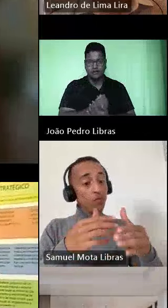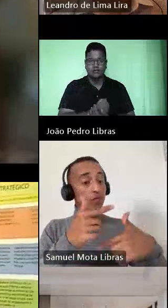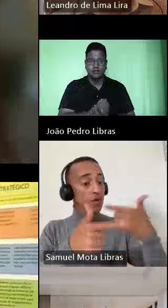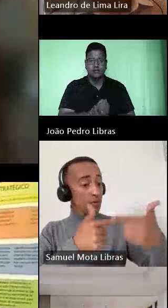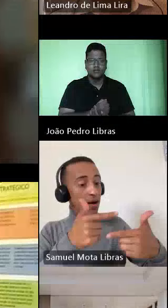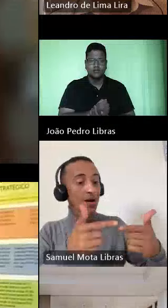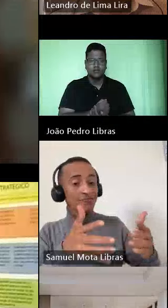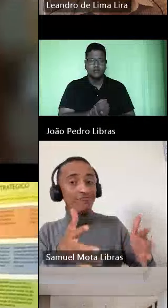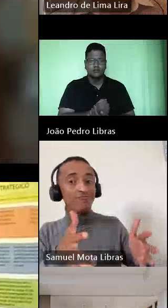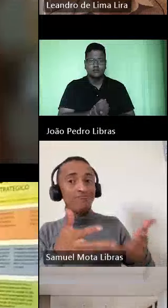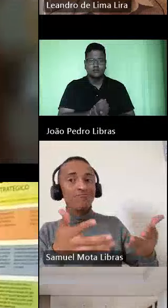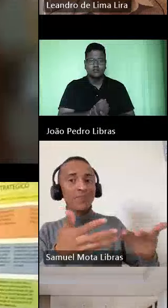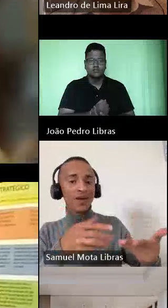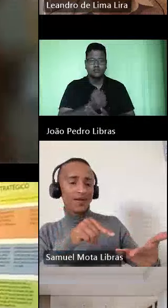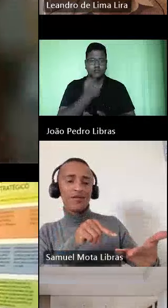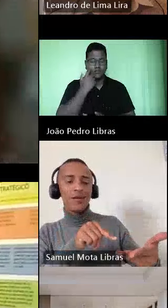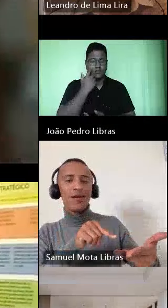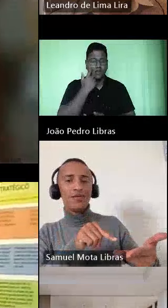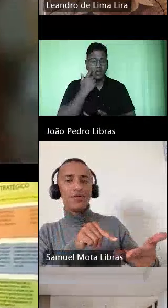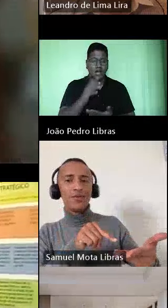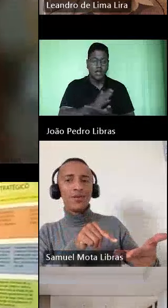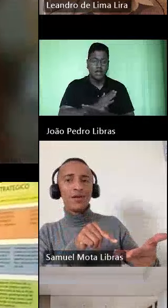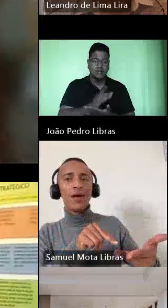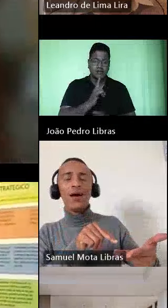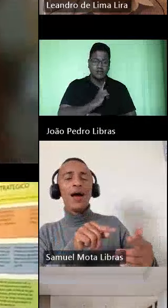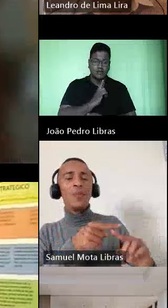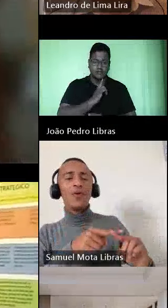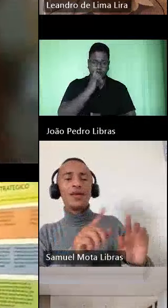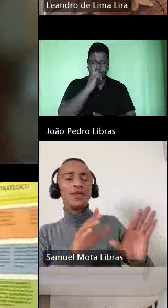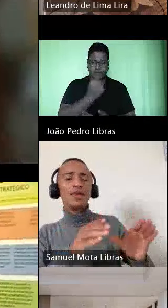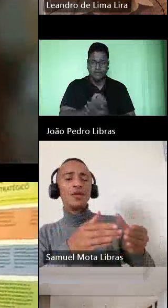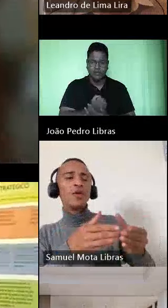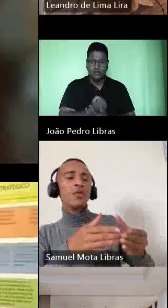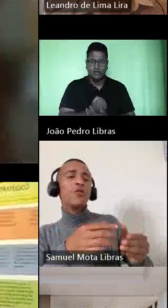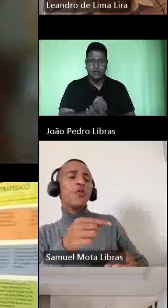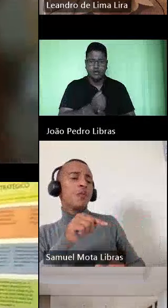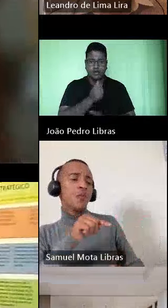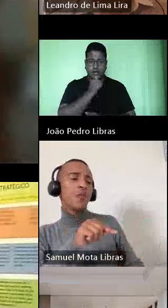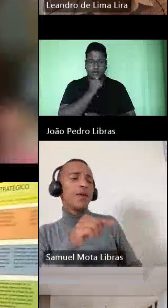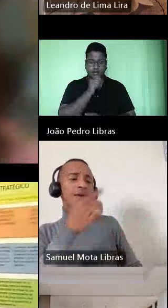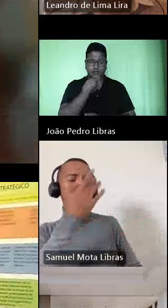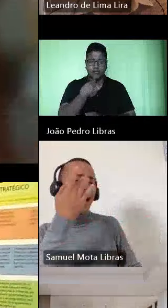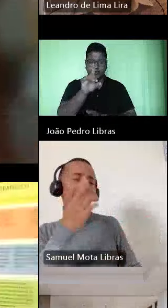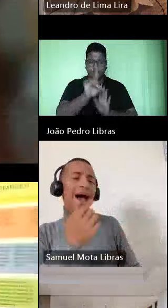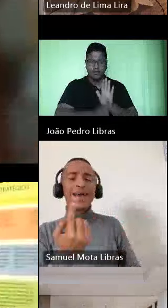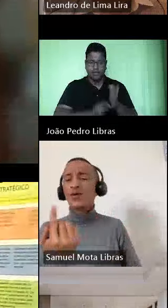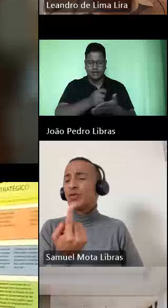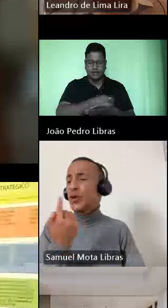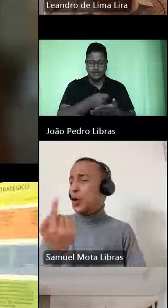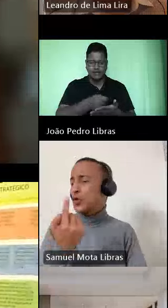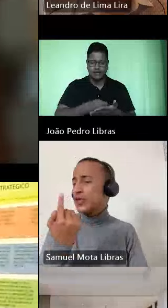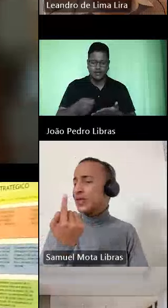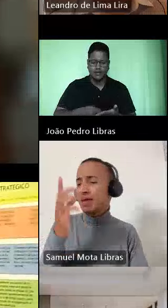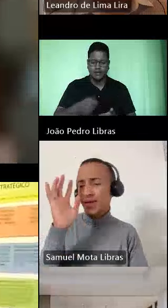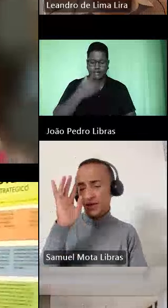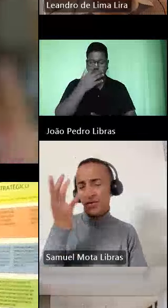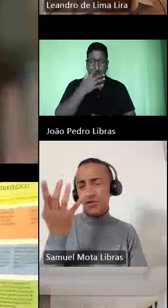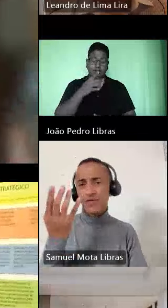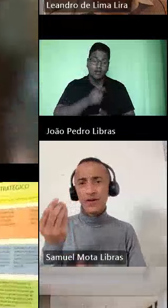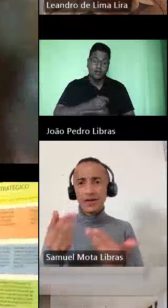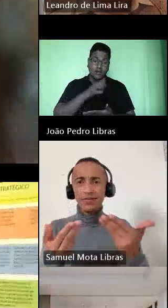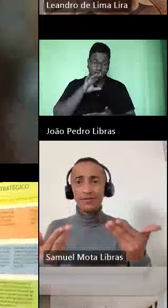de forma autocrática ainda que talvez a decisão tenha sido monocrática porque você que vai assinar lá o negócio você que vai assinar o contrato sei lá você que